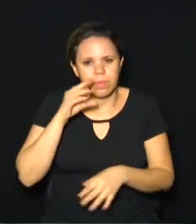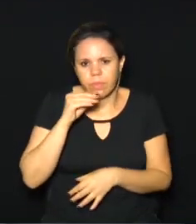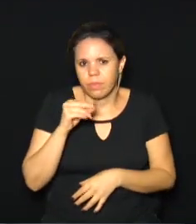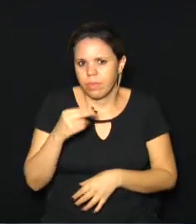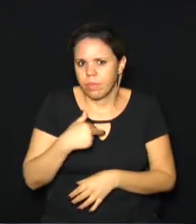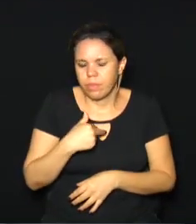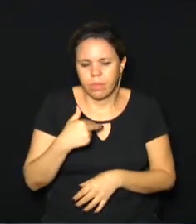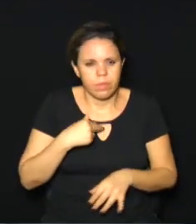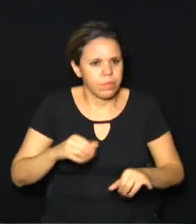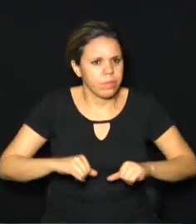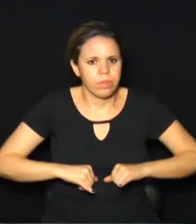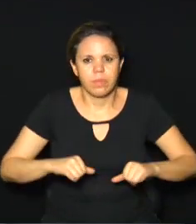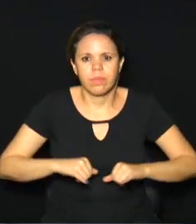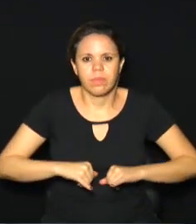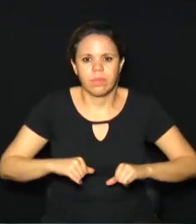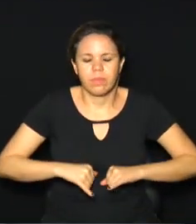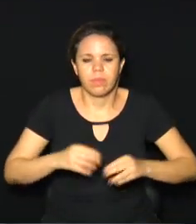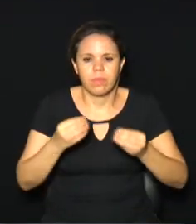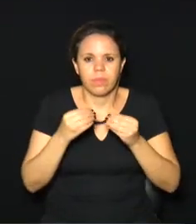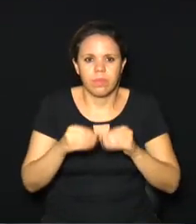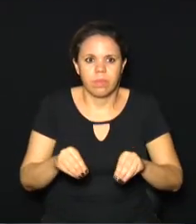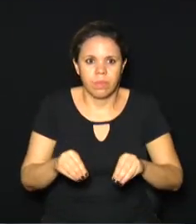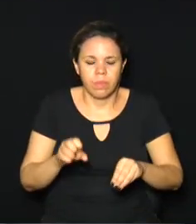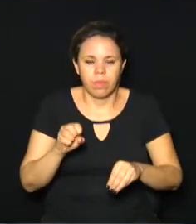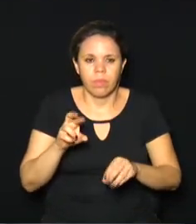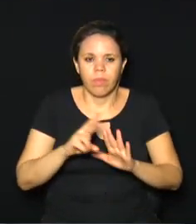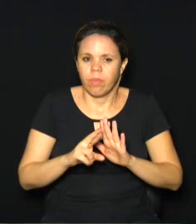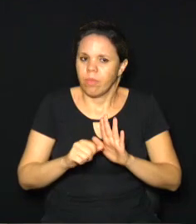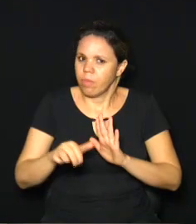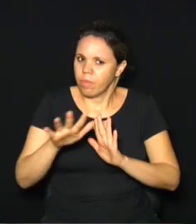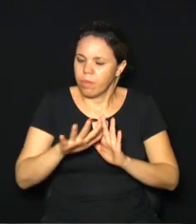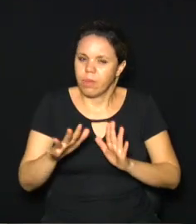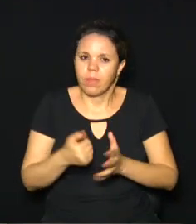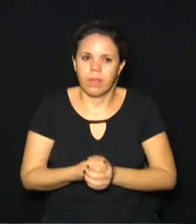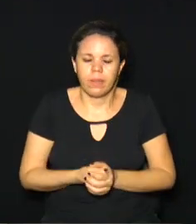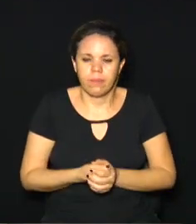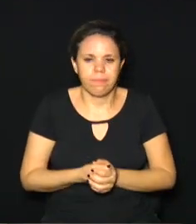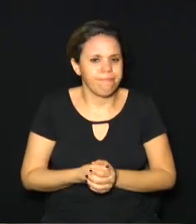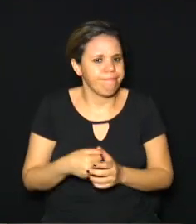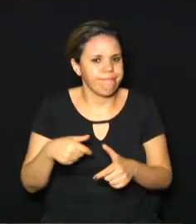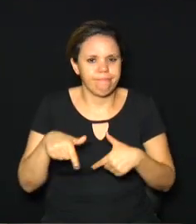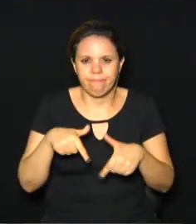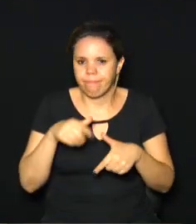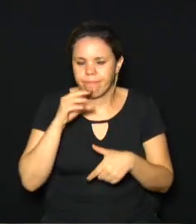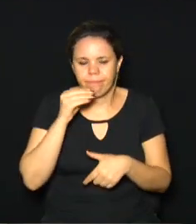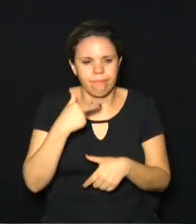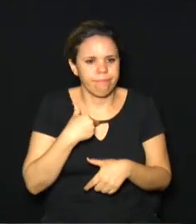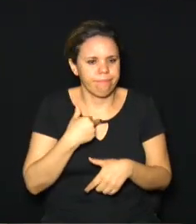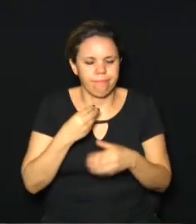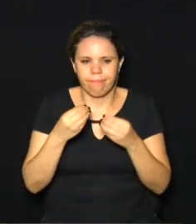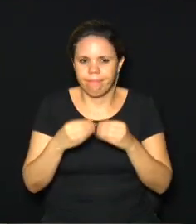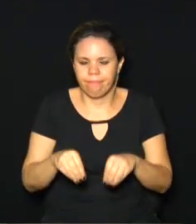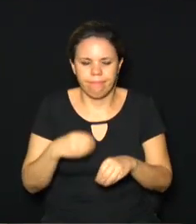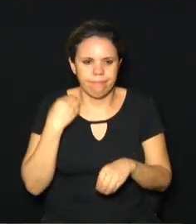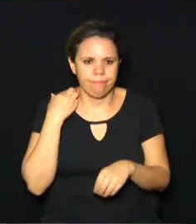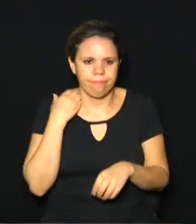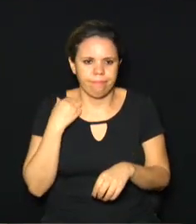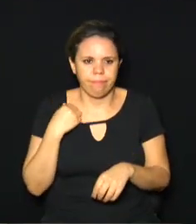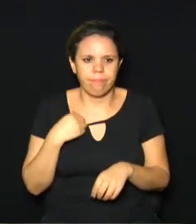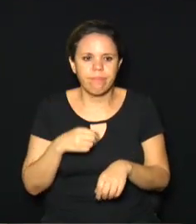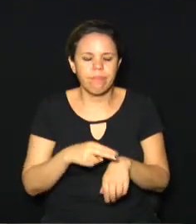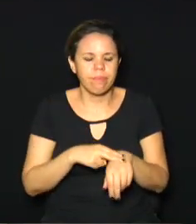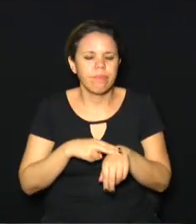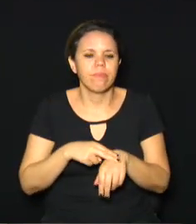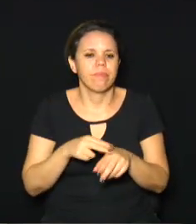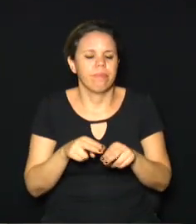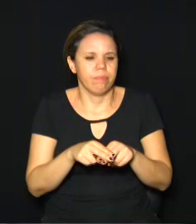pode sofrer os prejuízos, isso é uma regra geral. O trabalhador não pode sofrer os prejuízos das intempéries,